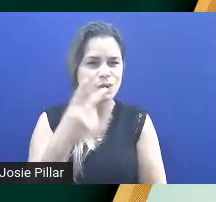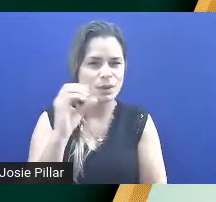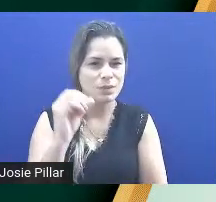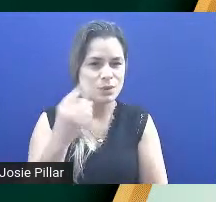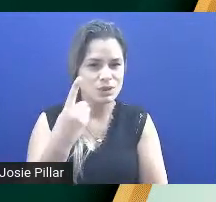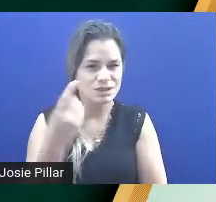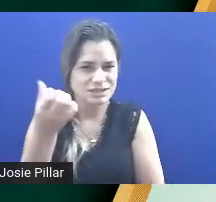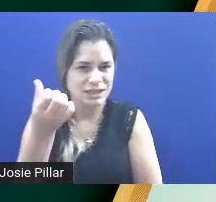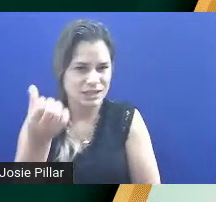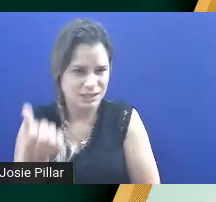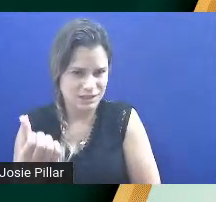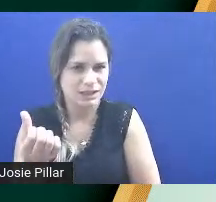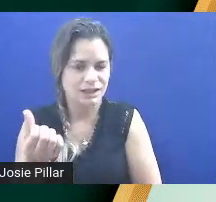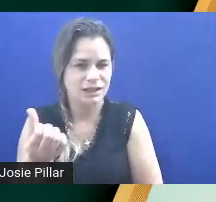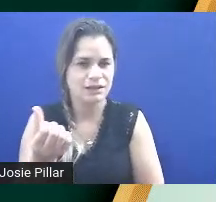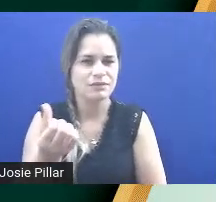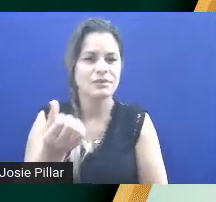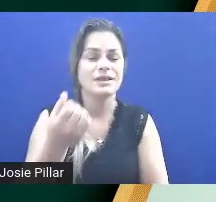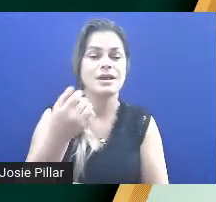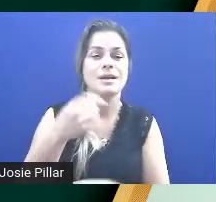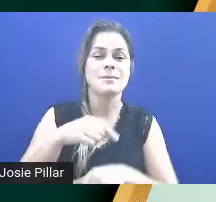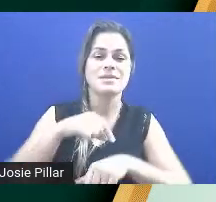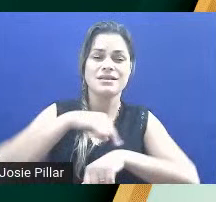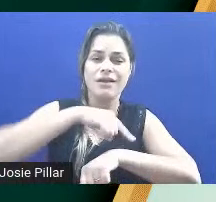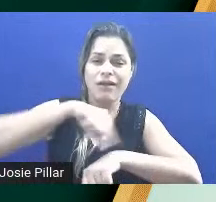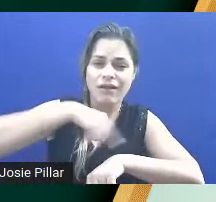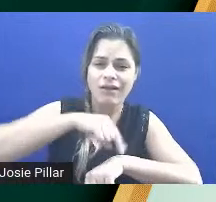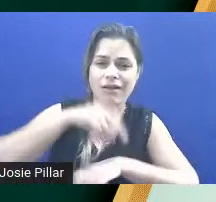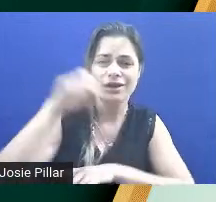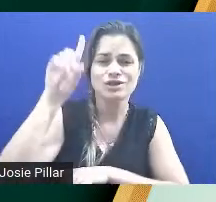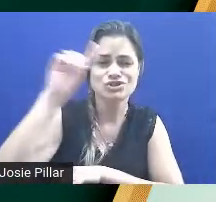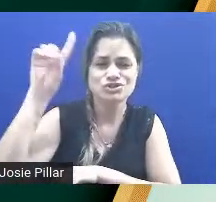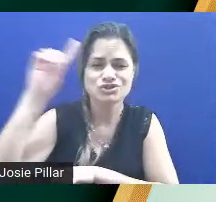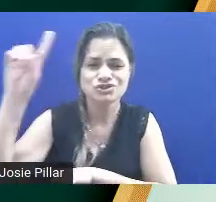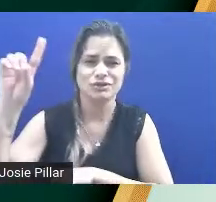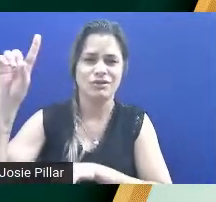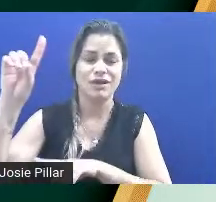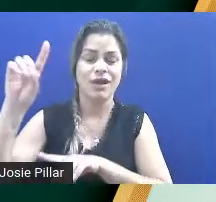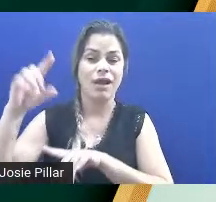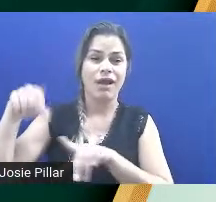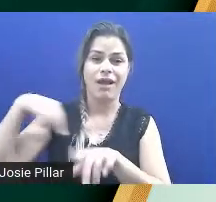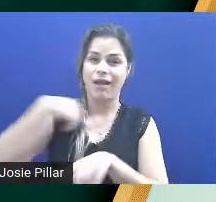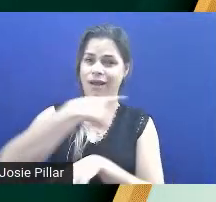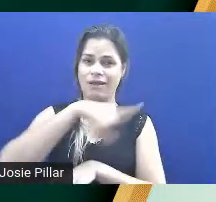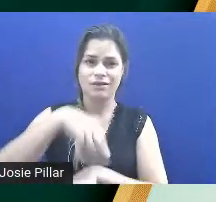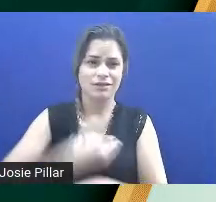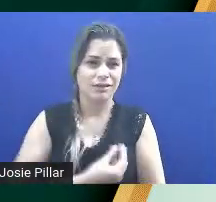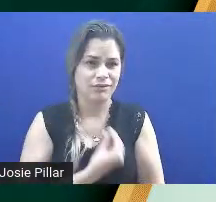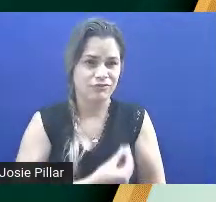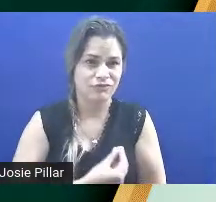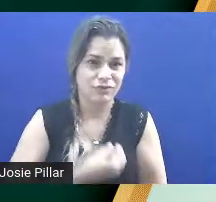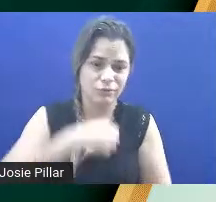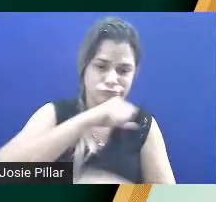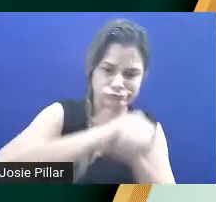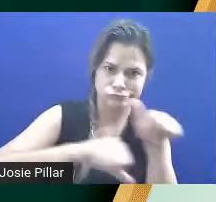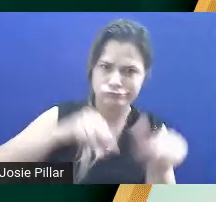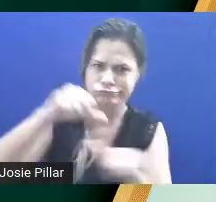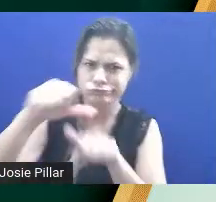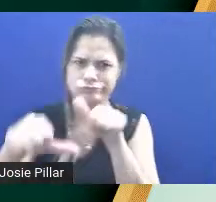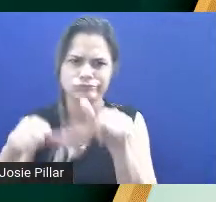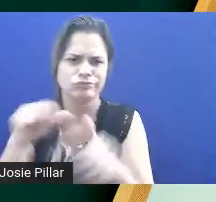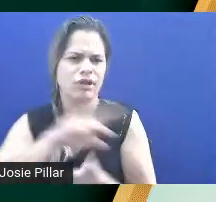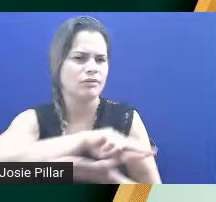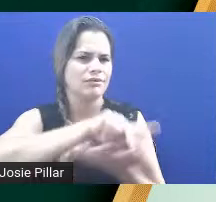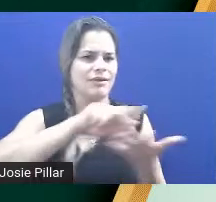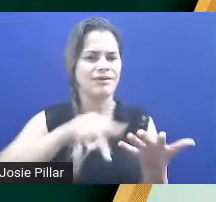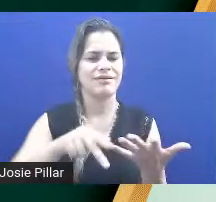passaram 1.920 dias, em que nossas vidas já giraram de ponta cabeça incontáveis vezes. E apesar dessa ser a